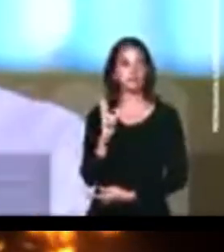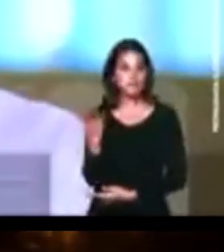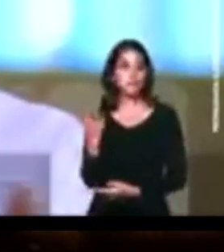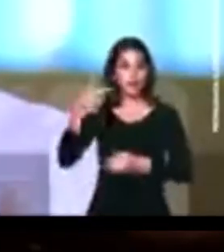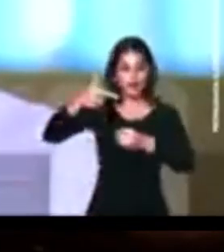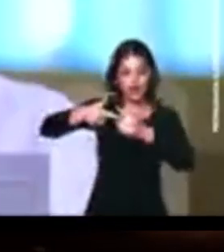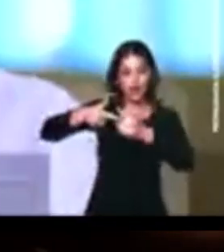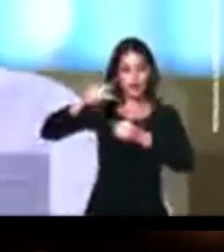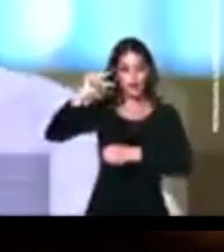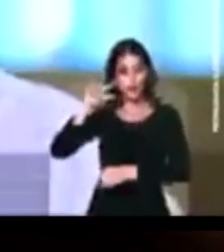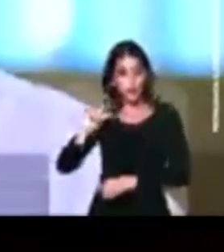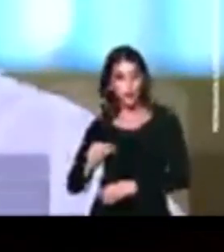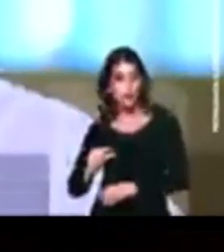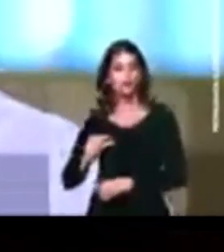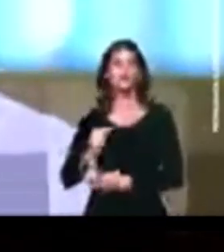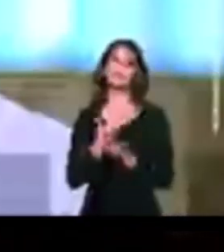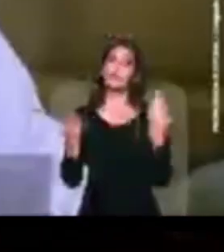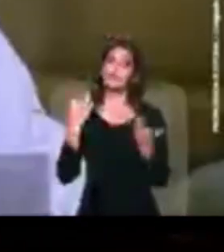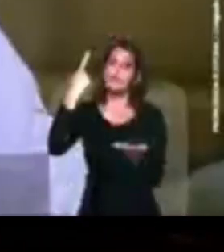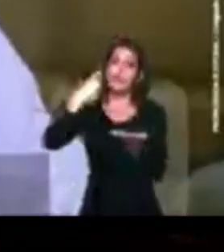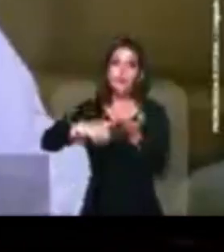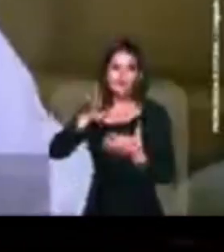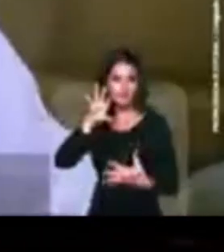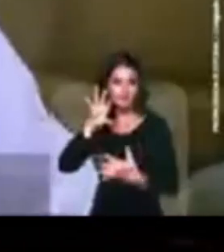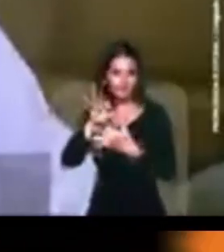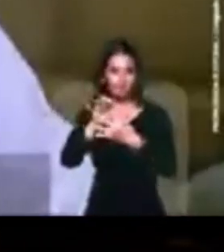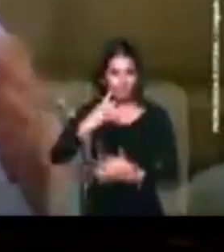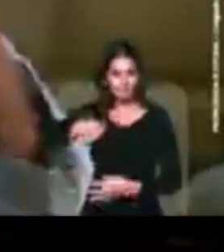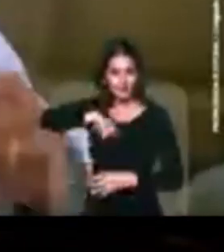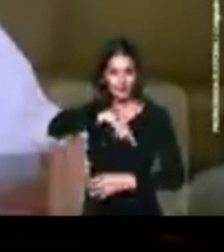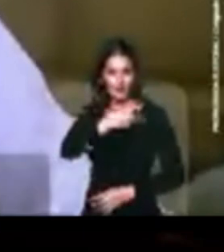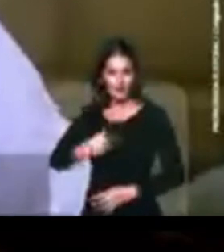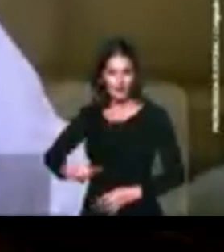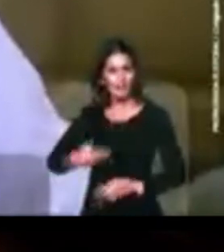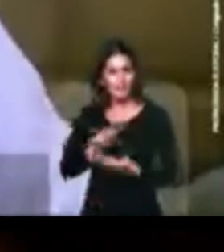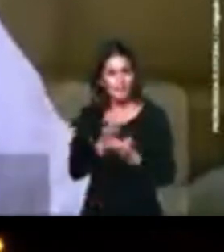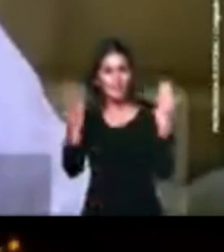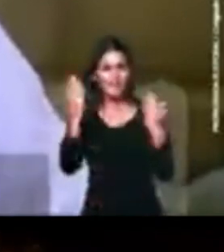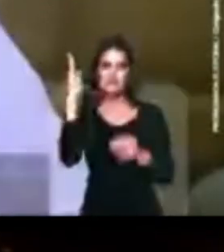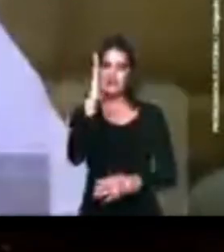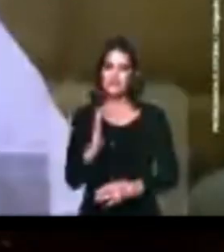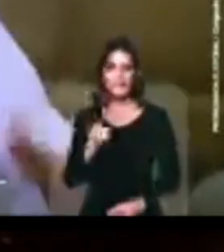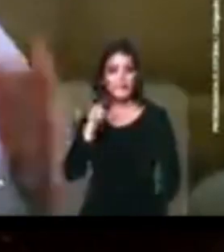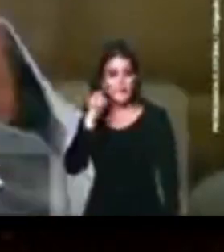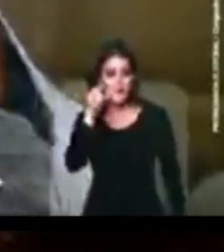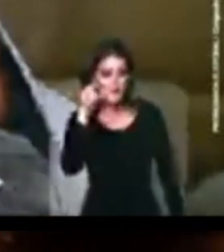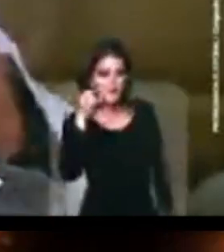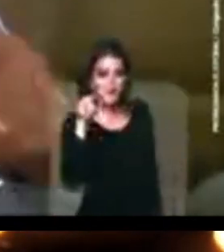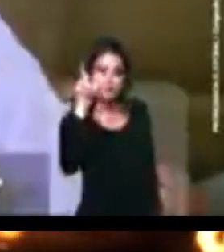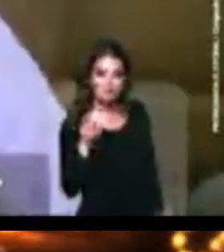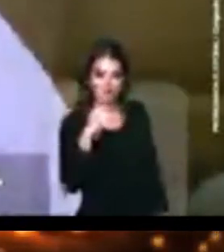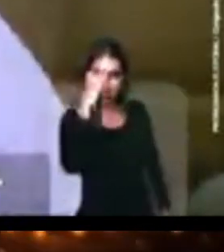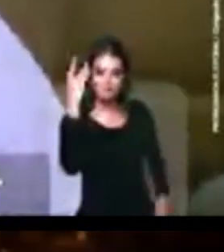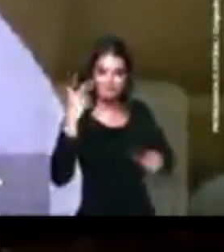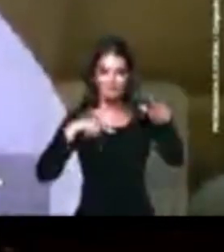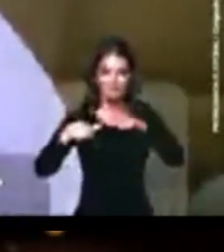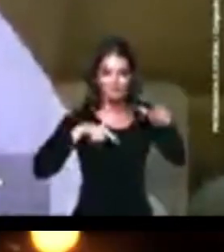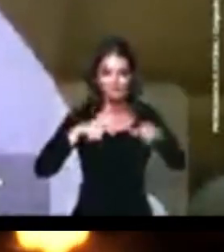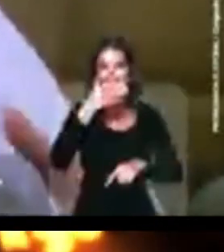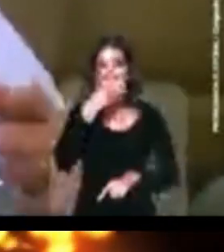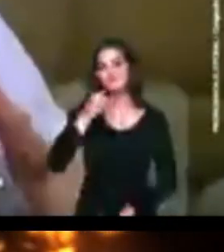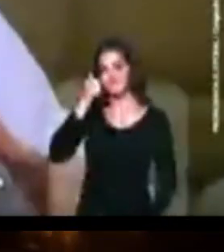preço da gasolina lá embaixo. O nosso compromisso é com o nosso Brasil, é com você,